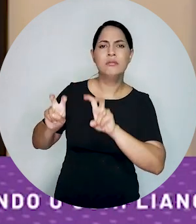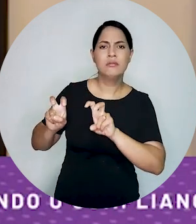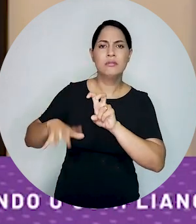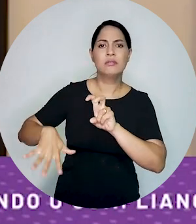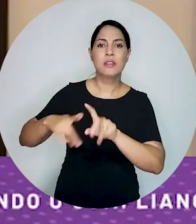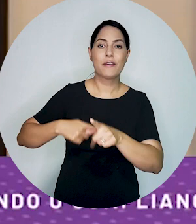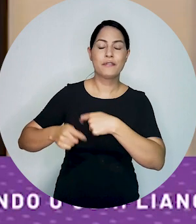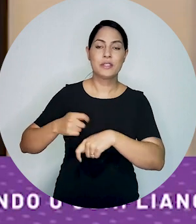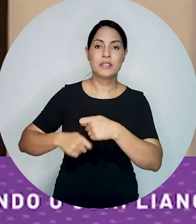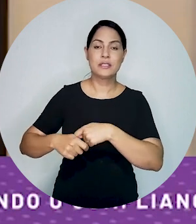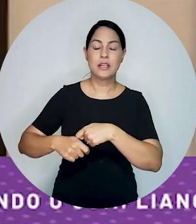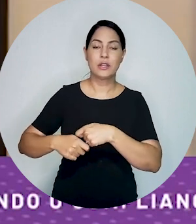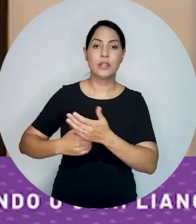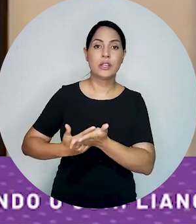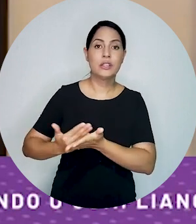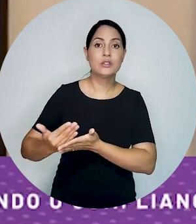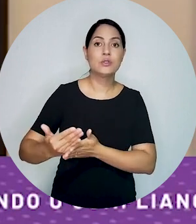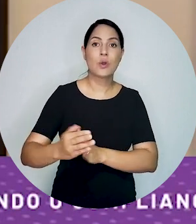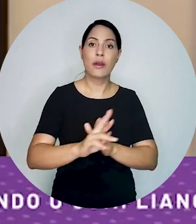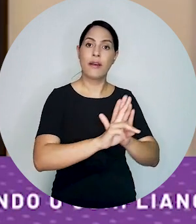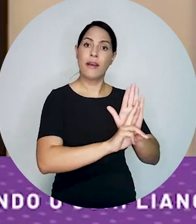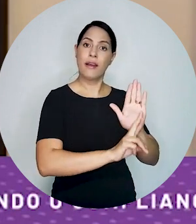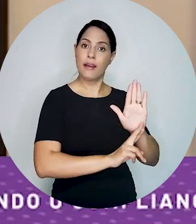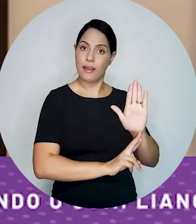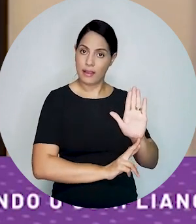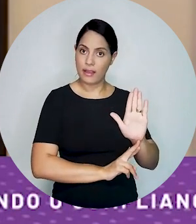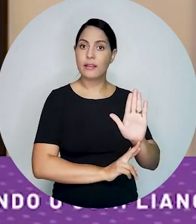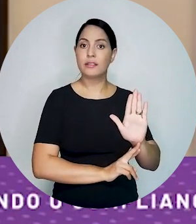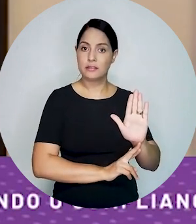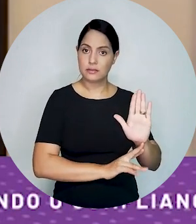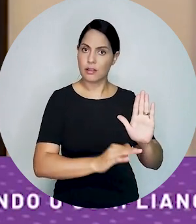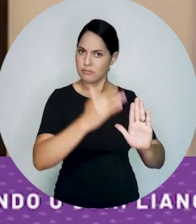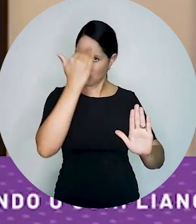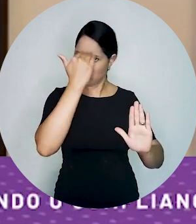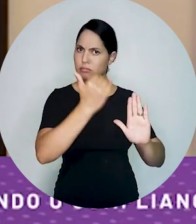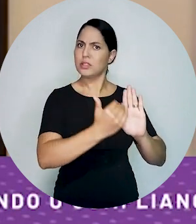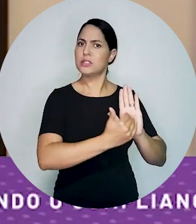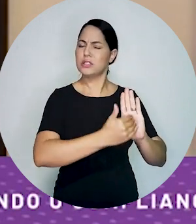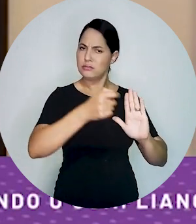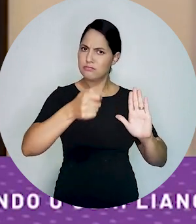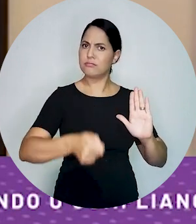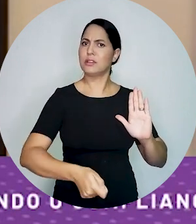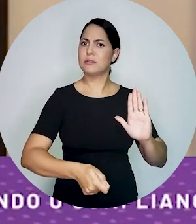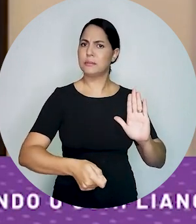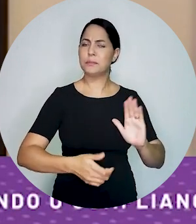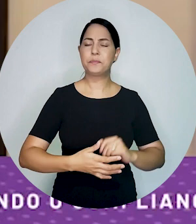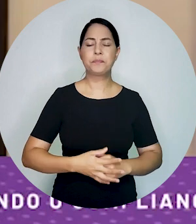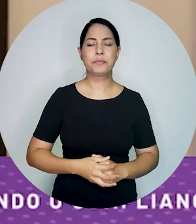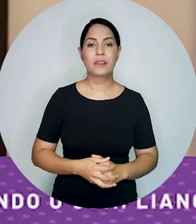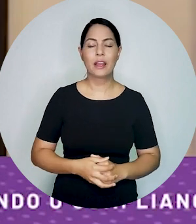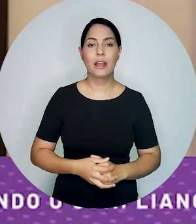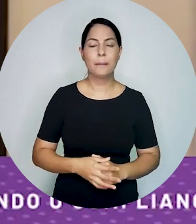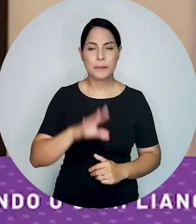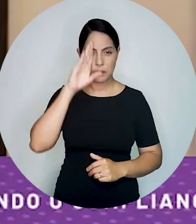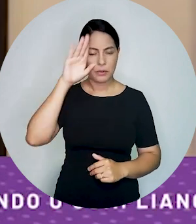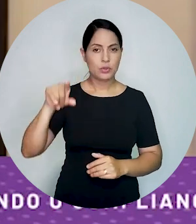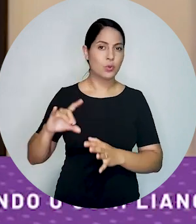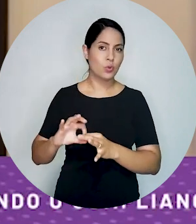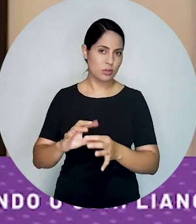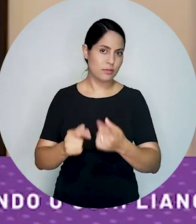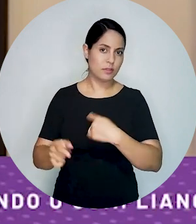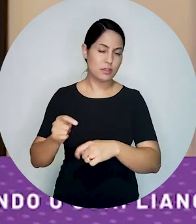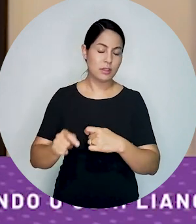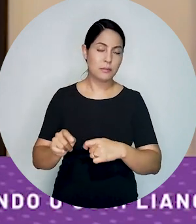financeiro. E falava justamente desse compliance regulatório, né? Começou daí, de cumprimento das regras regulatórias, principalmente no